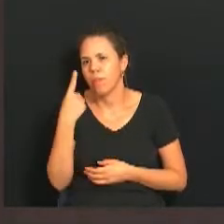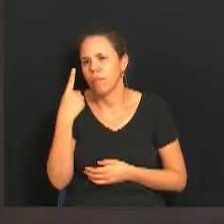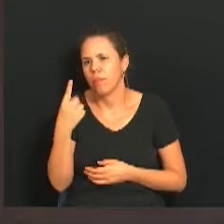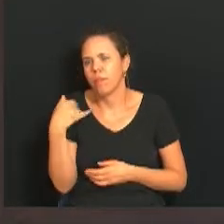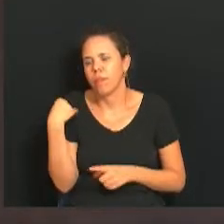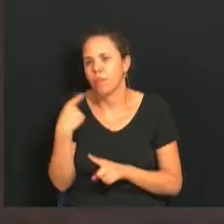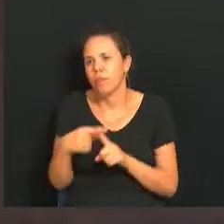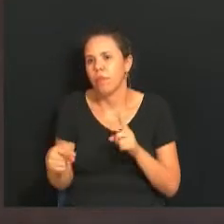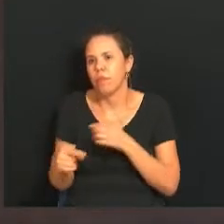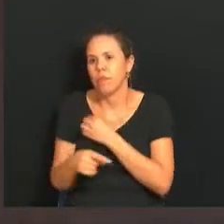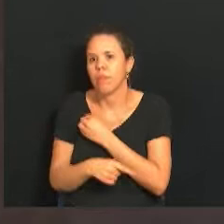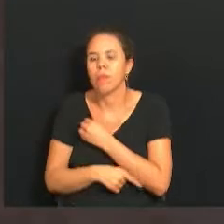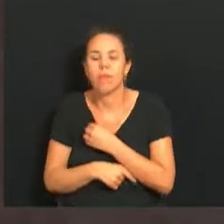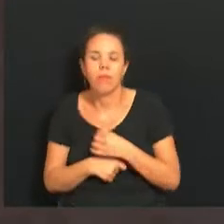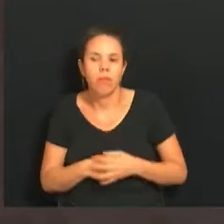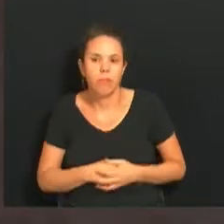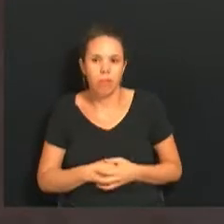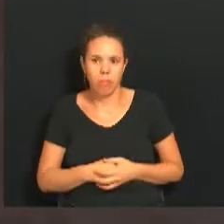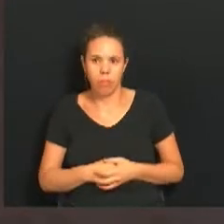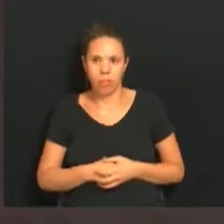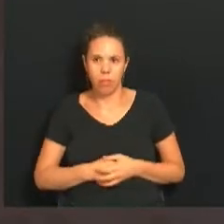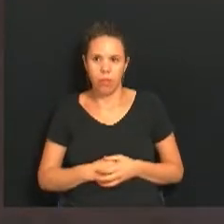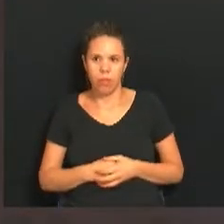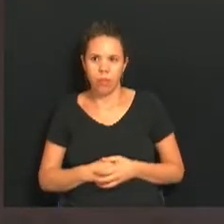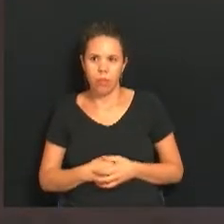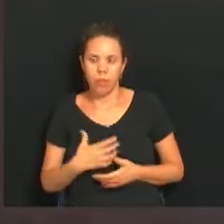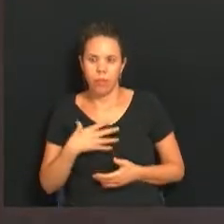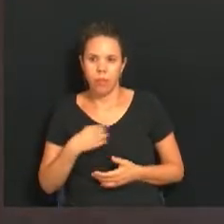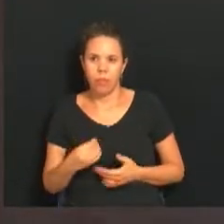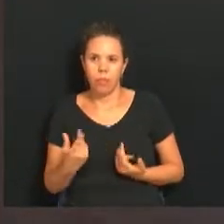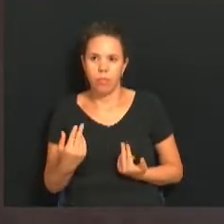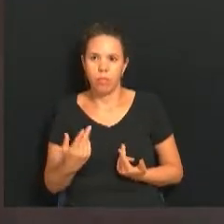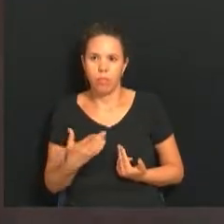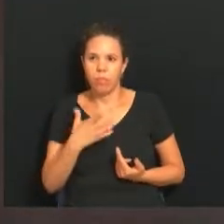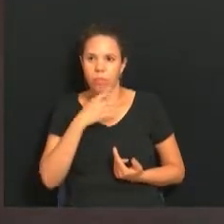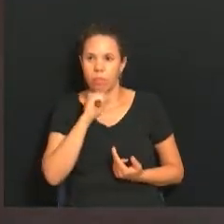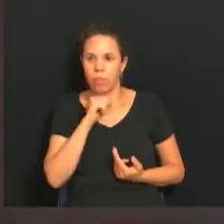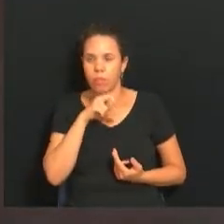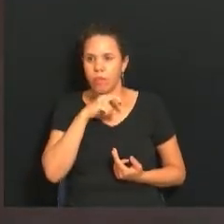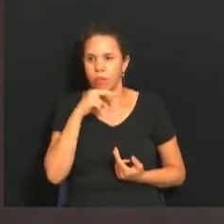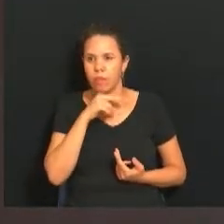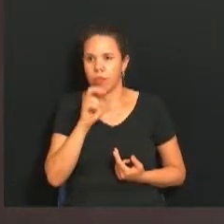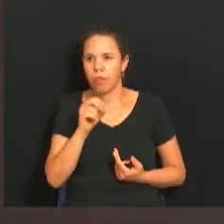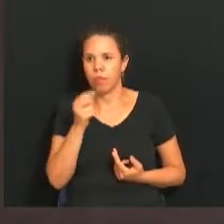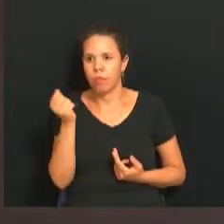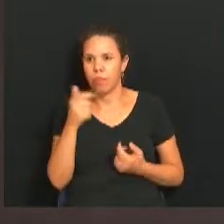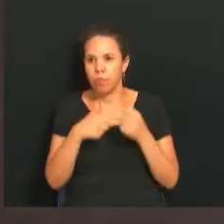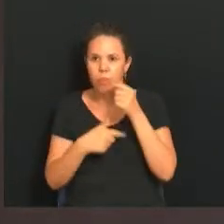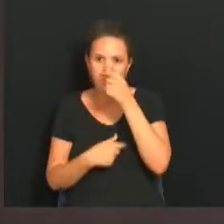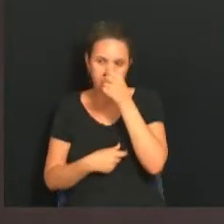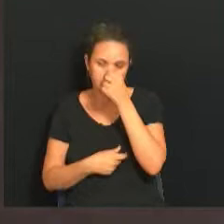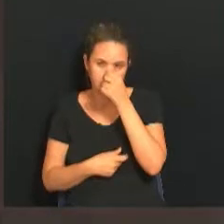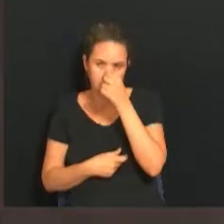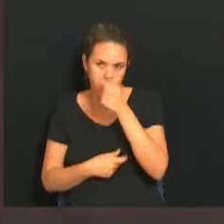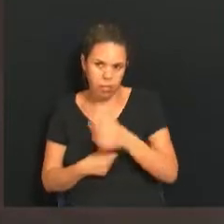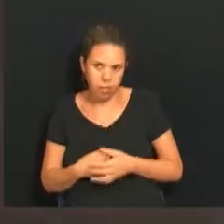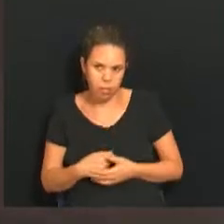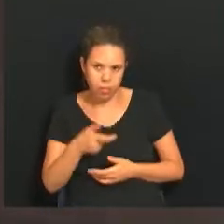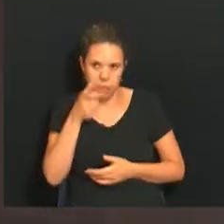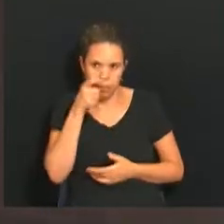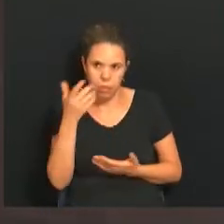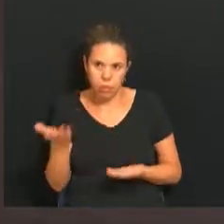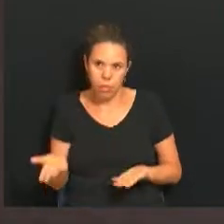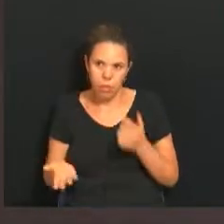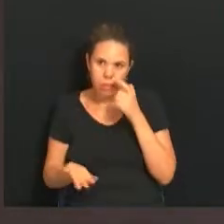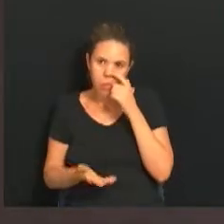Um ano e meio. Então, a idade do meu filho. Para a gente que é pai, eu que sou avô, que já sou bisavô, né? Então a gente olha, vê o